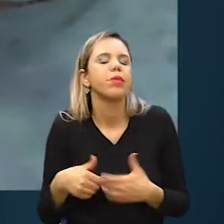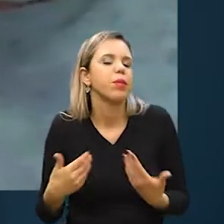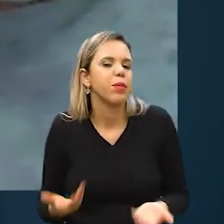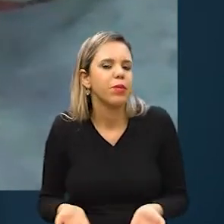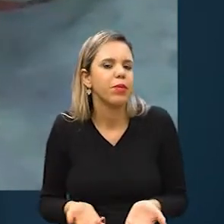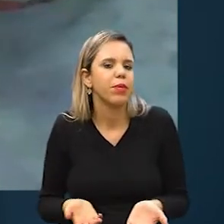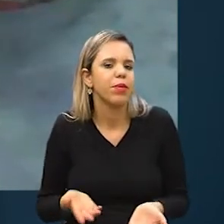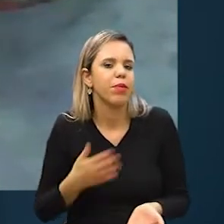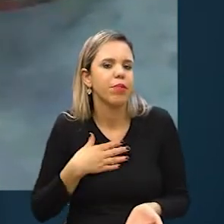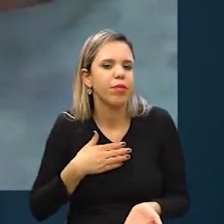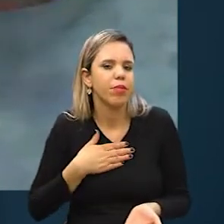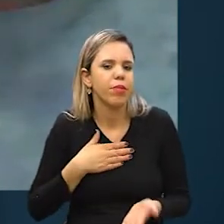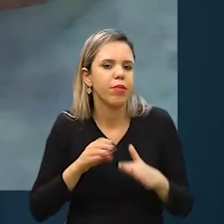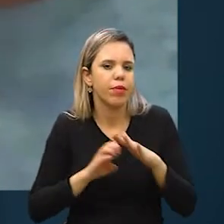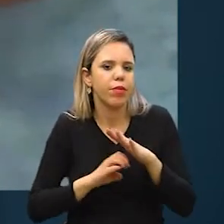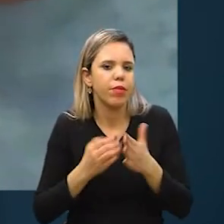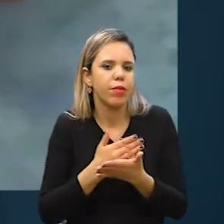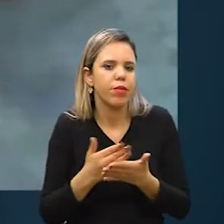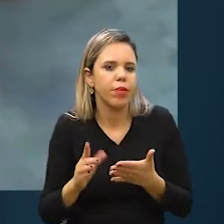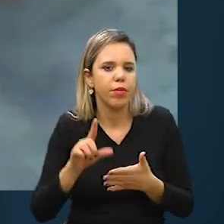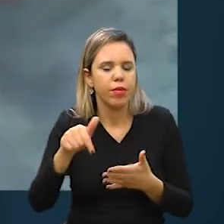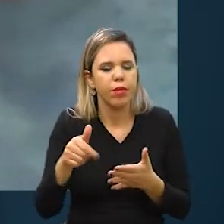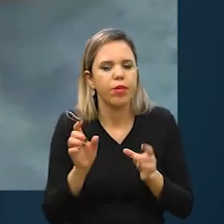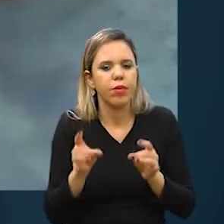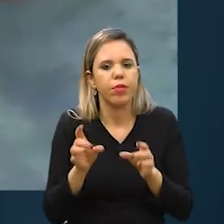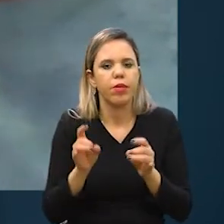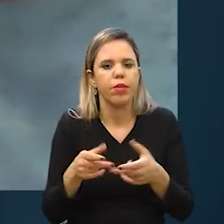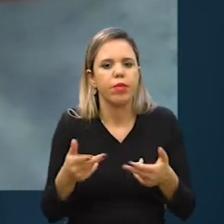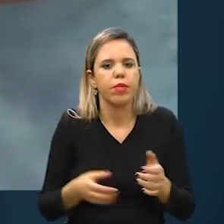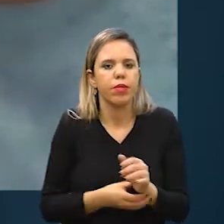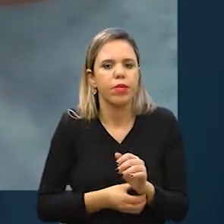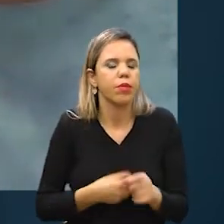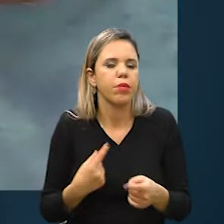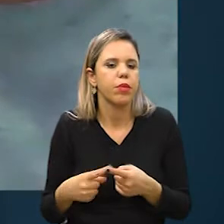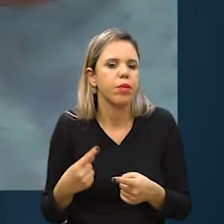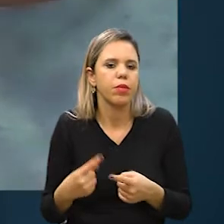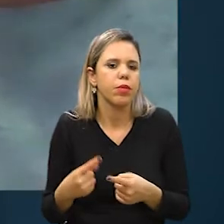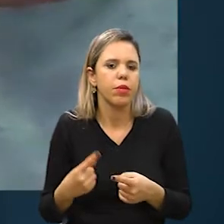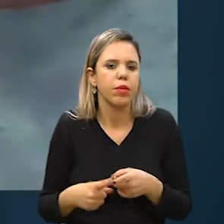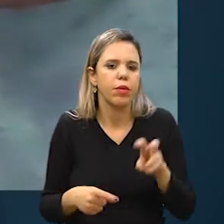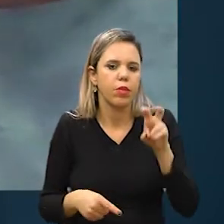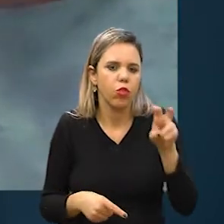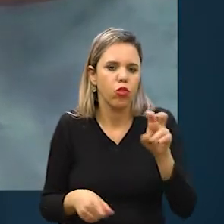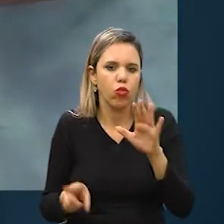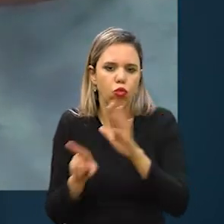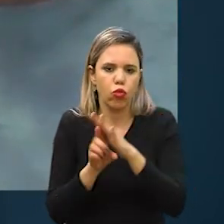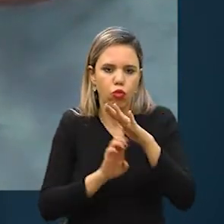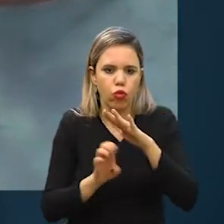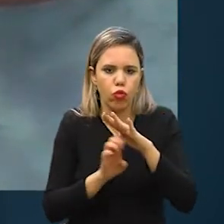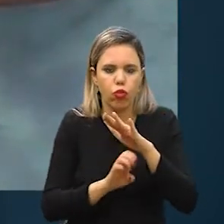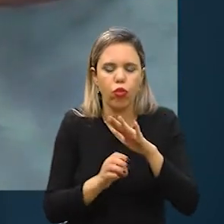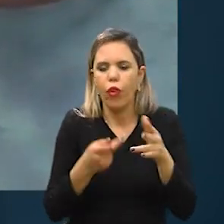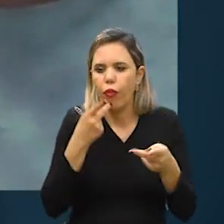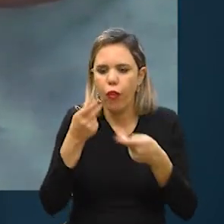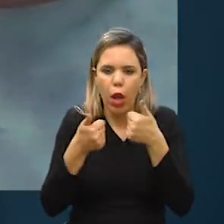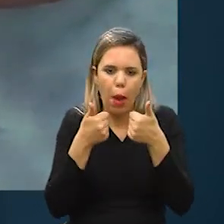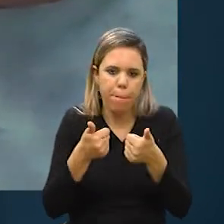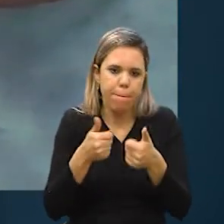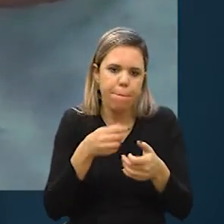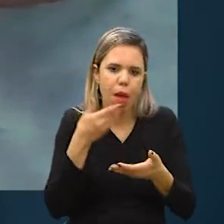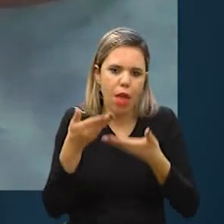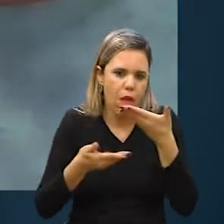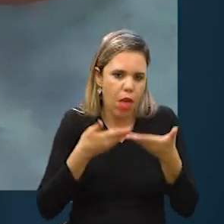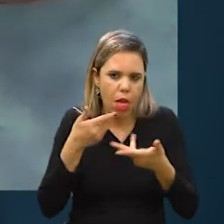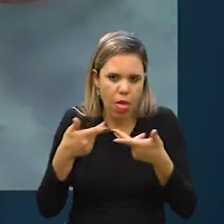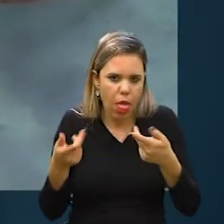chave. E na minha Master, eu comecei depois a vender franquias, porque esses 5 franqueados começaram a falar bem do